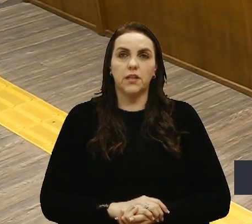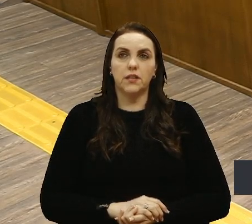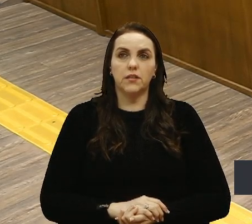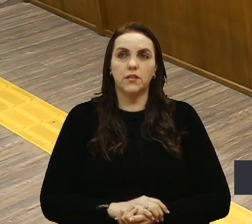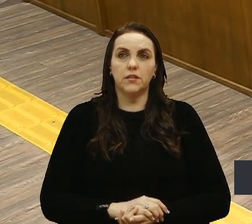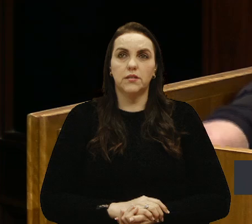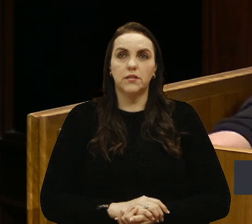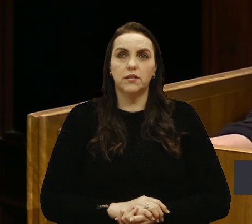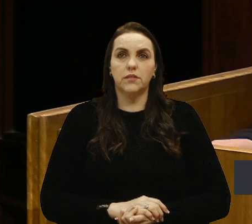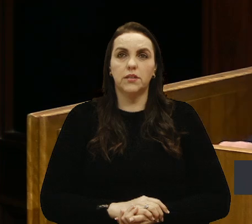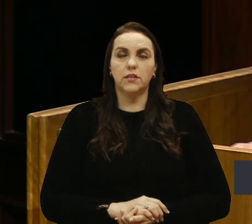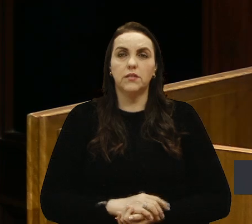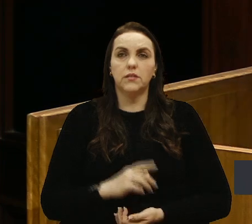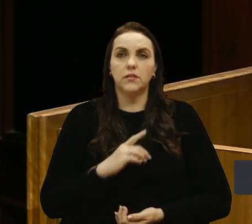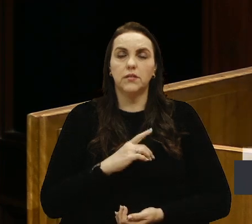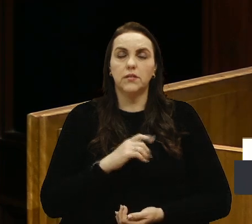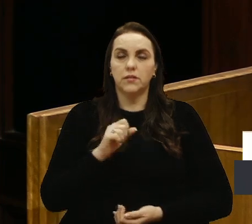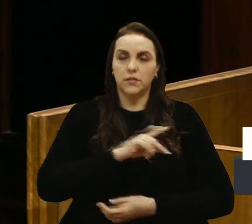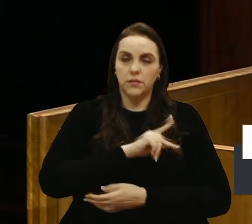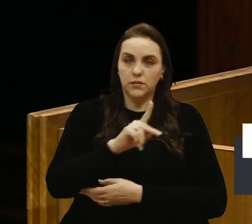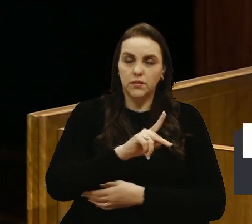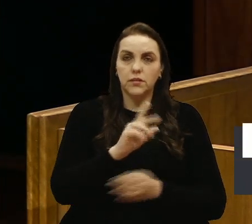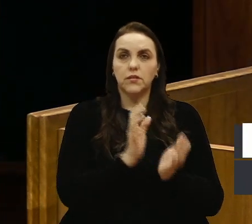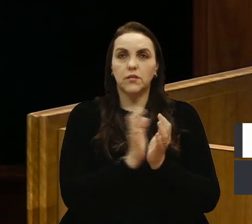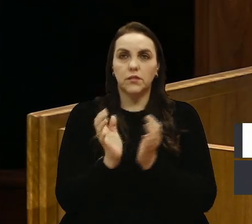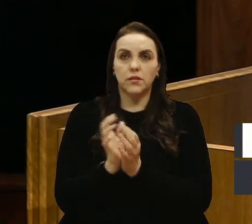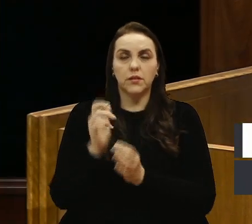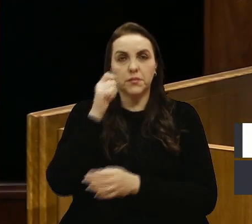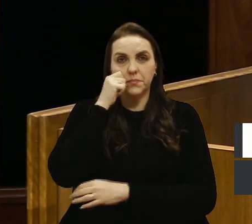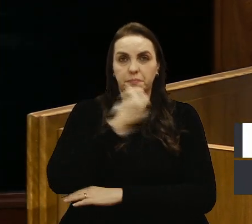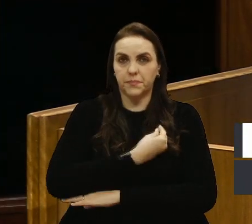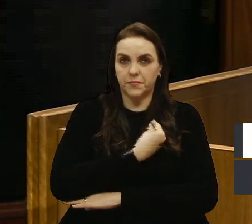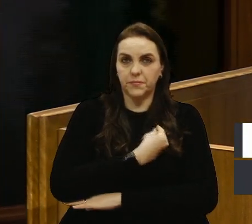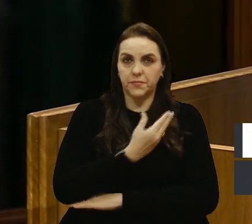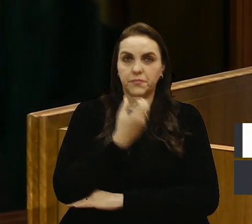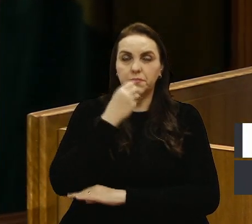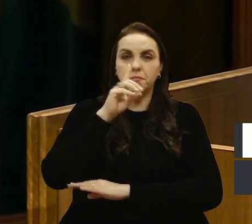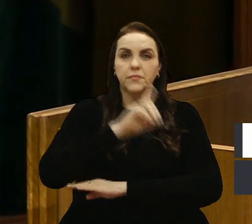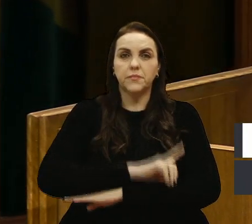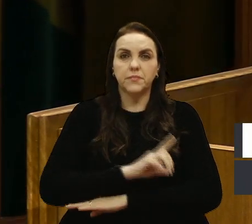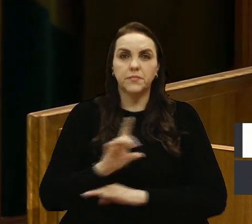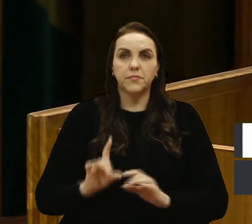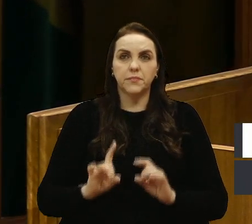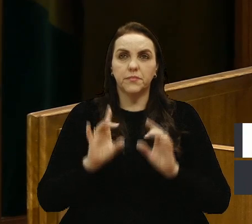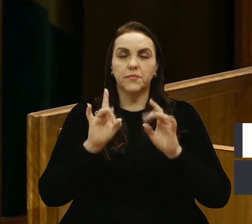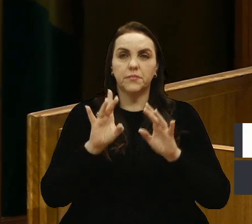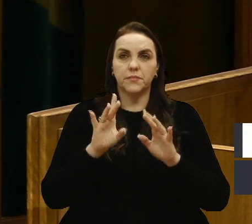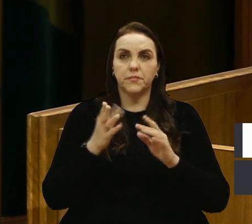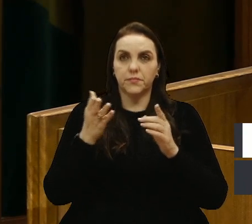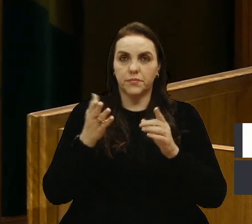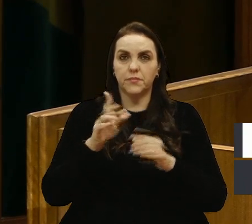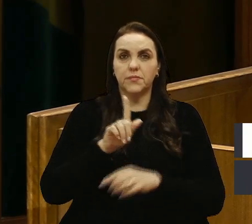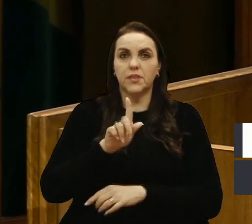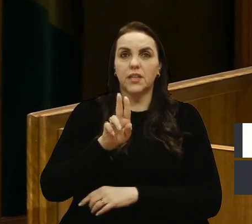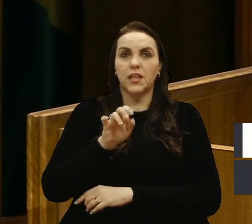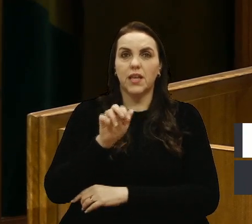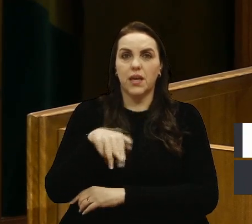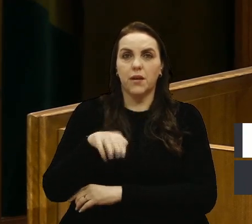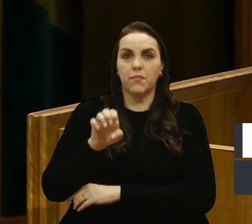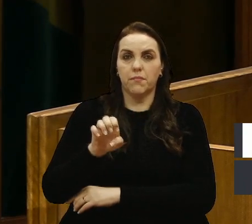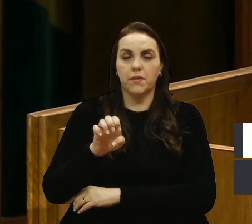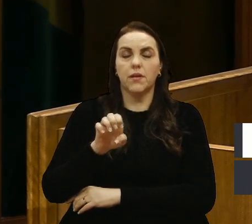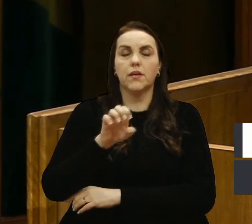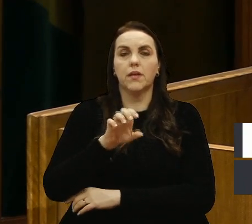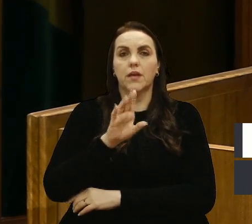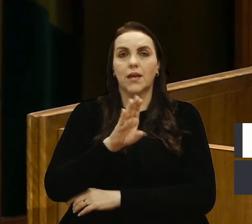Senhor presidente, nobres colegas aqui presentes, o meu bom dia, em especial ao senhor Guilherme Biazuz, a Caroline Grum,